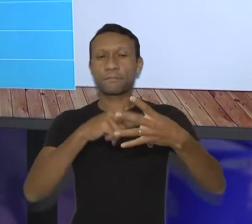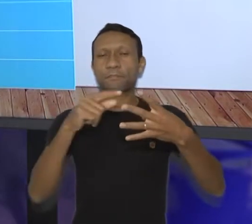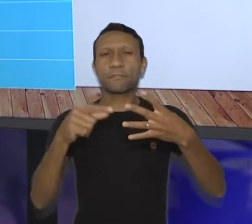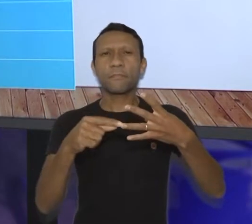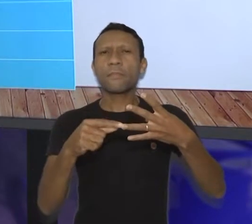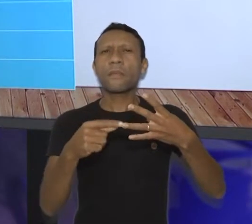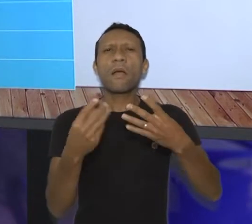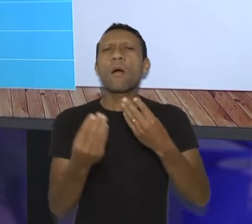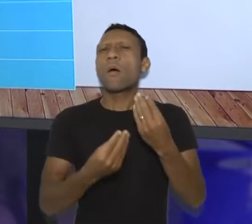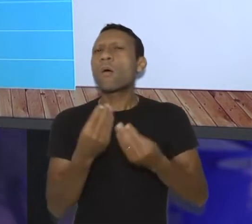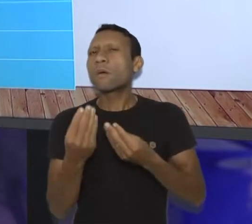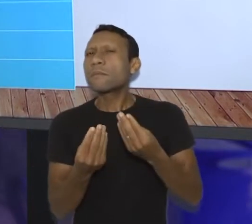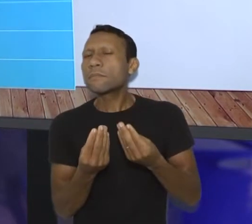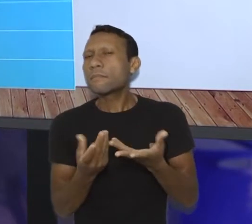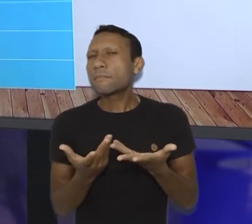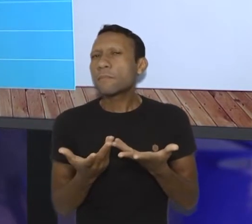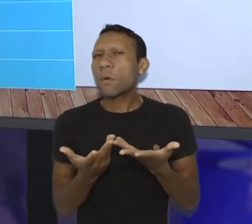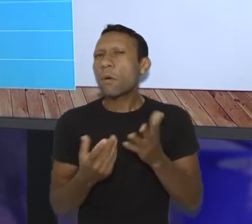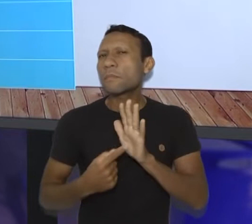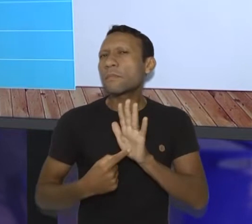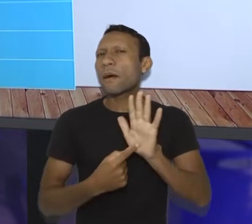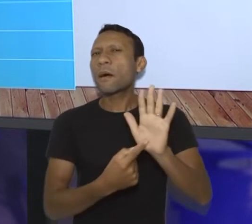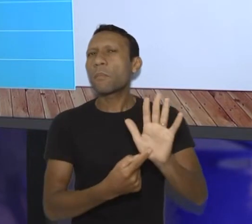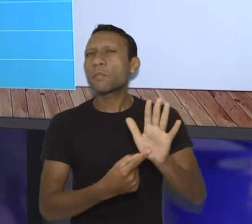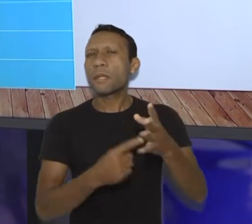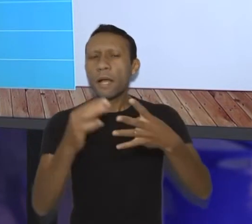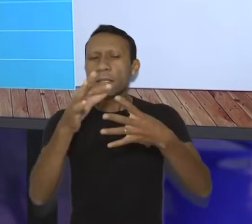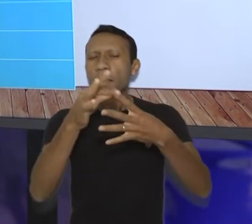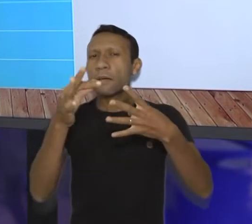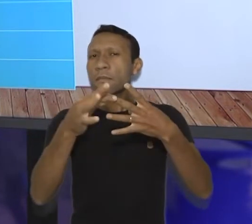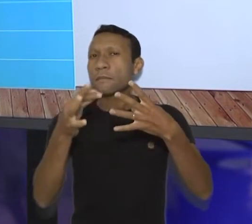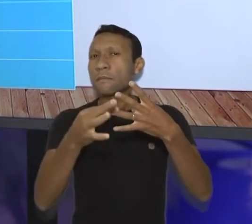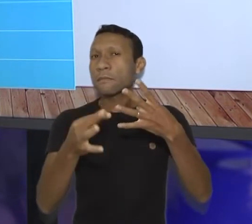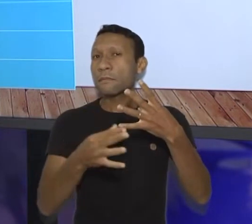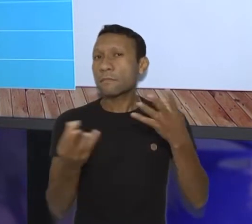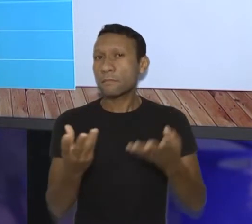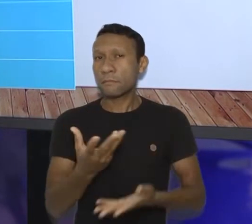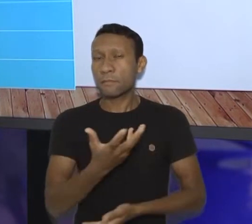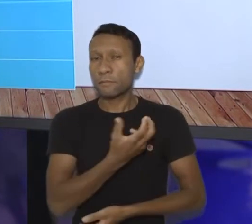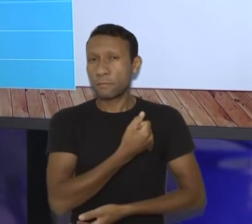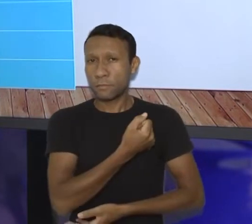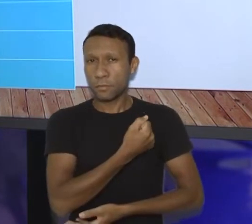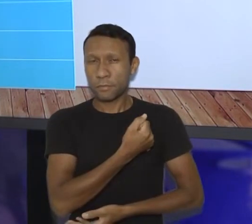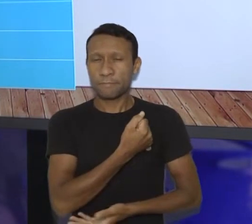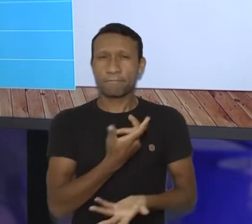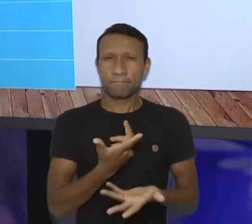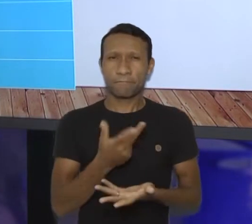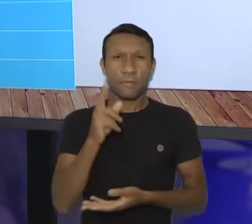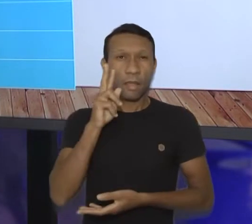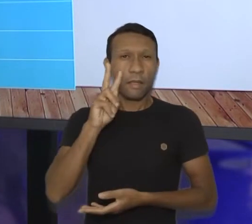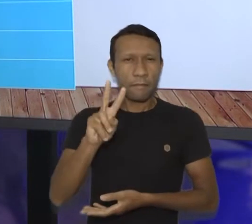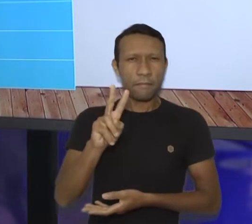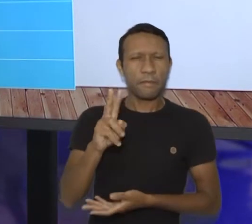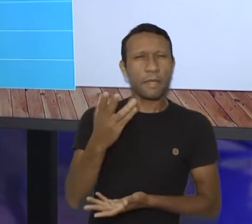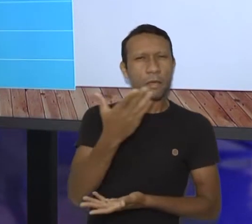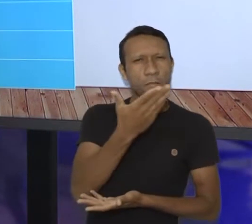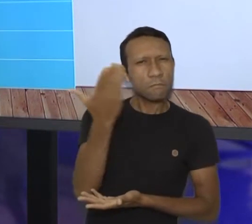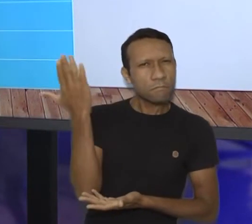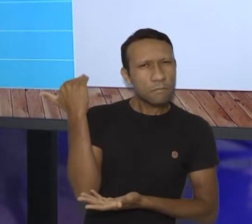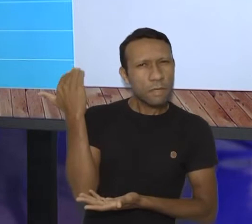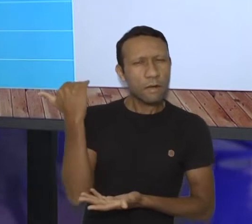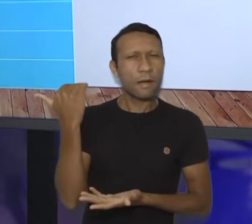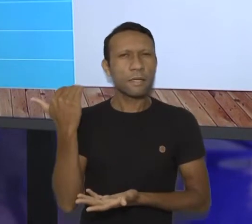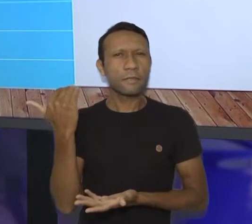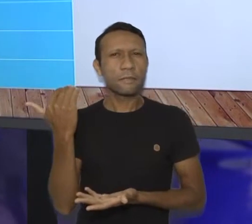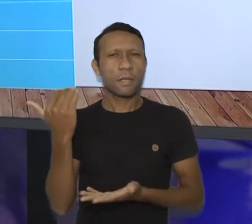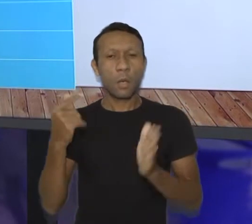Como é que nós podemos representar cada um desses números? Então, como nós vimos na aula anterior, os pontos ganhos